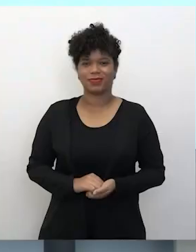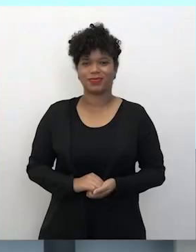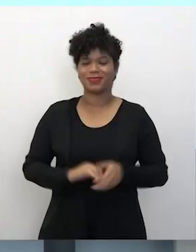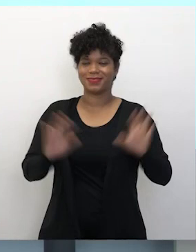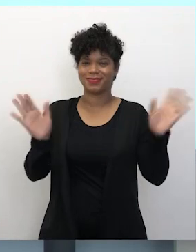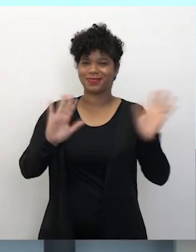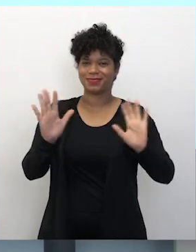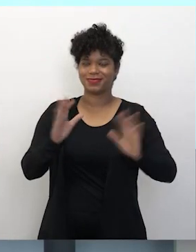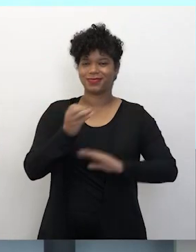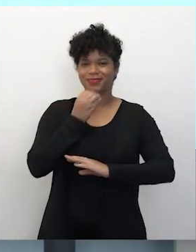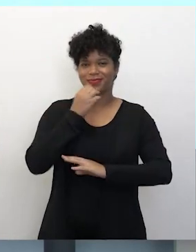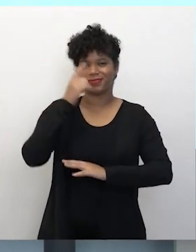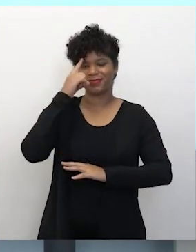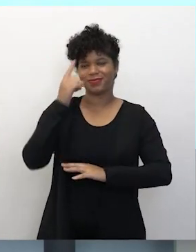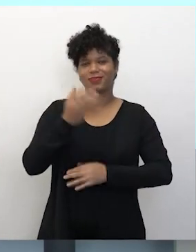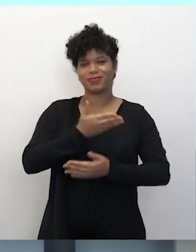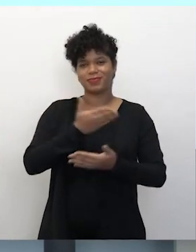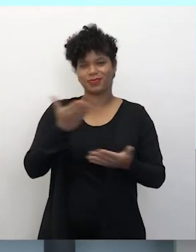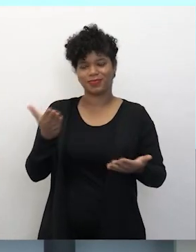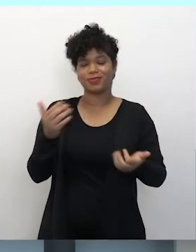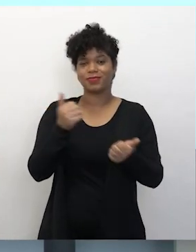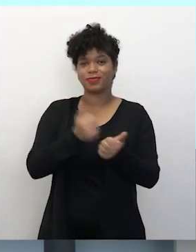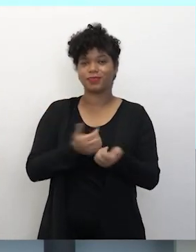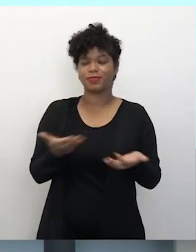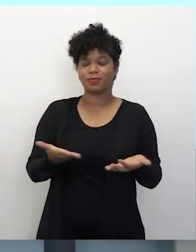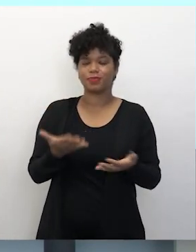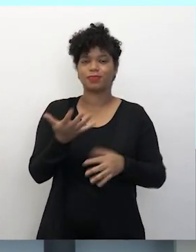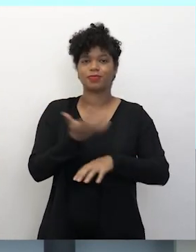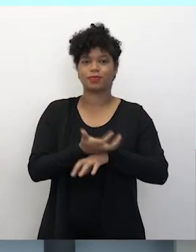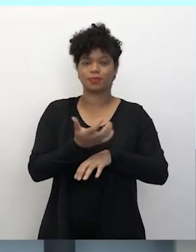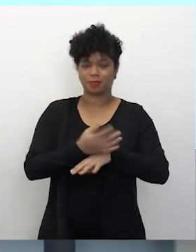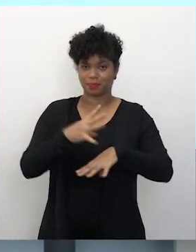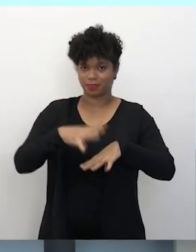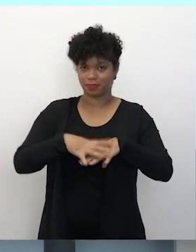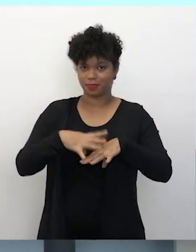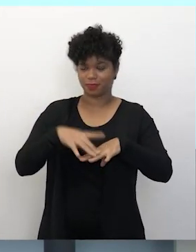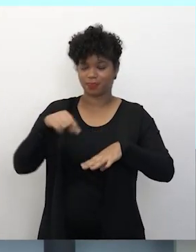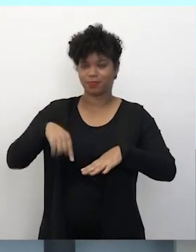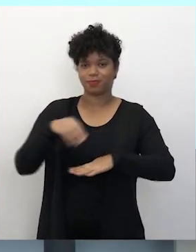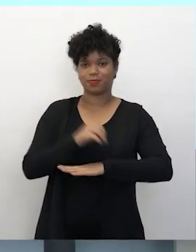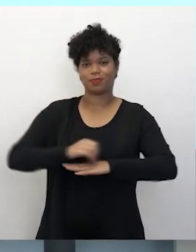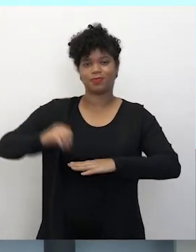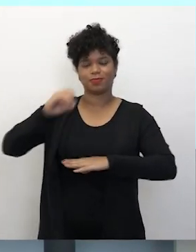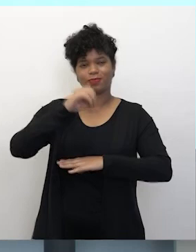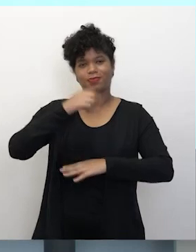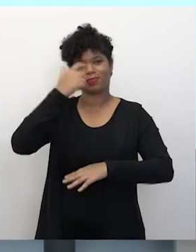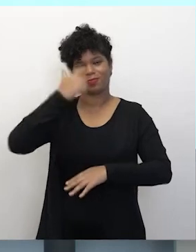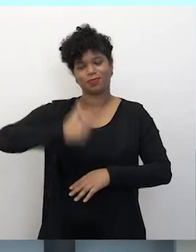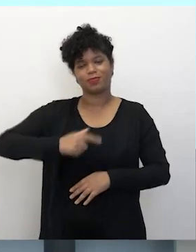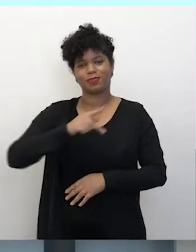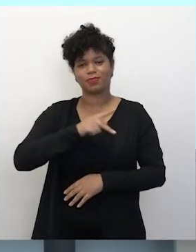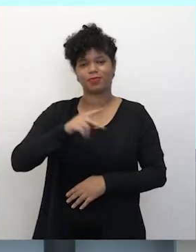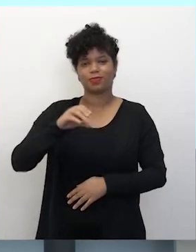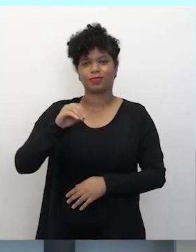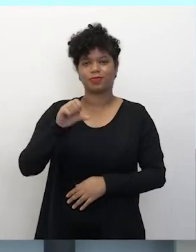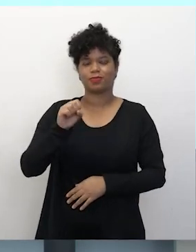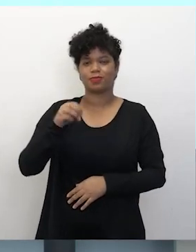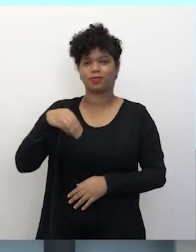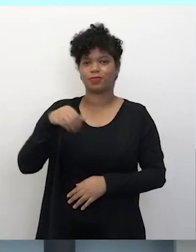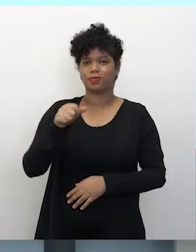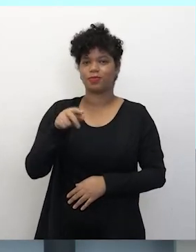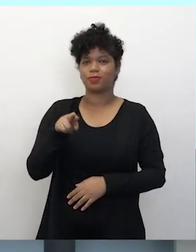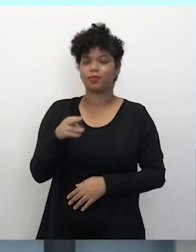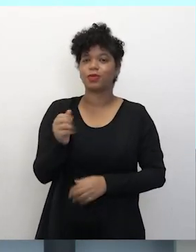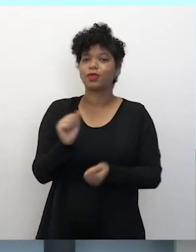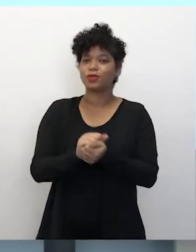Muito bom dia a todos que nos acompanham aqui para mais uma aula de matemática pelo Centro de Mídias da Educação de São Paulo. Eu sou o professor Osmar e vou trabalhar com vocês, oitavo